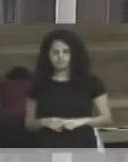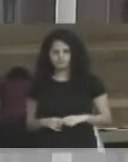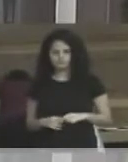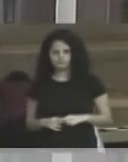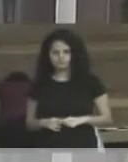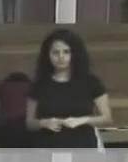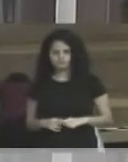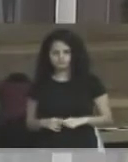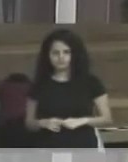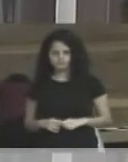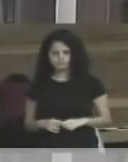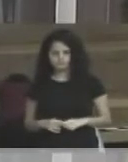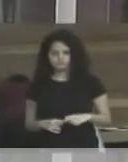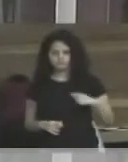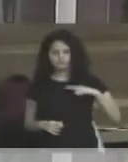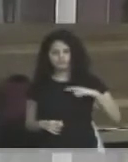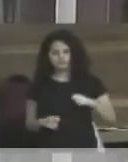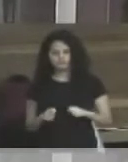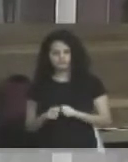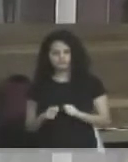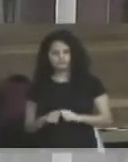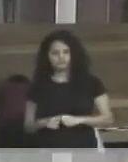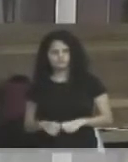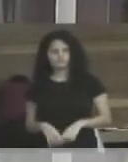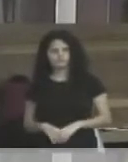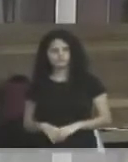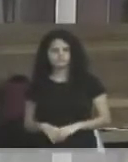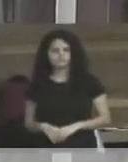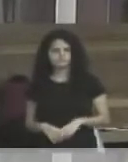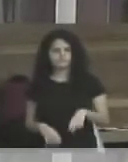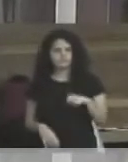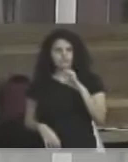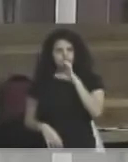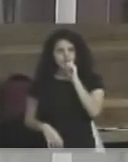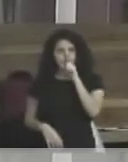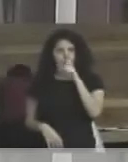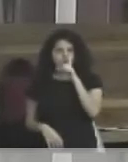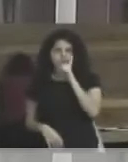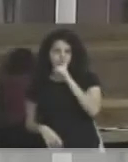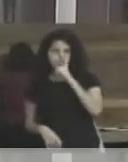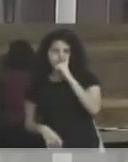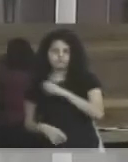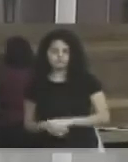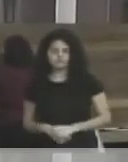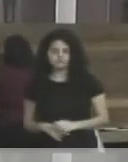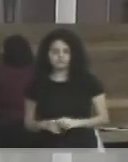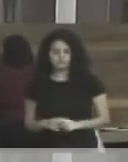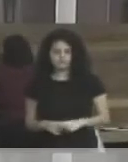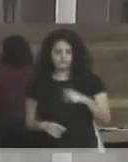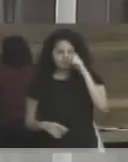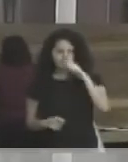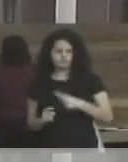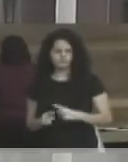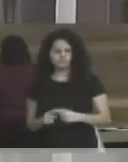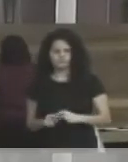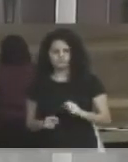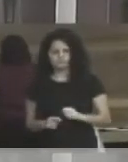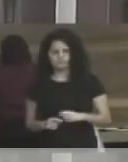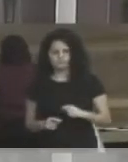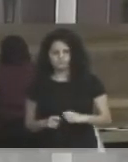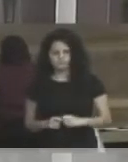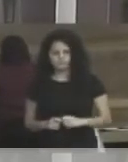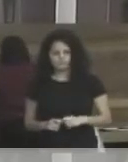né, porque tem, primeiro que é um lugar de difícil acesso. Então, para uma pessoa sair de lá para ser atendida em